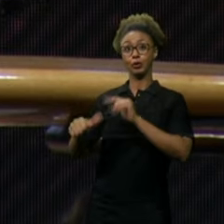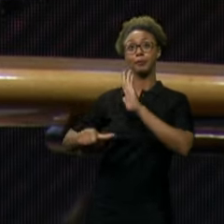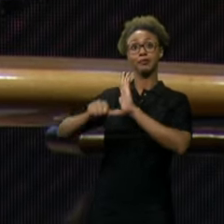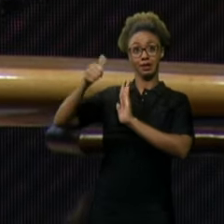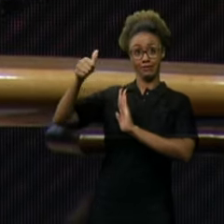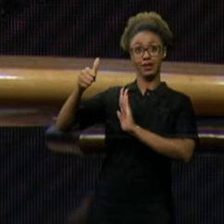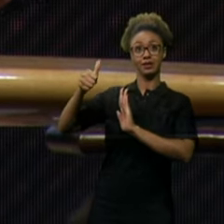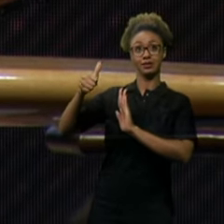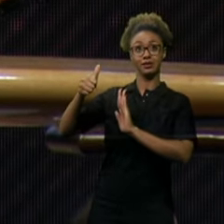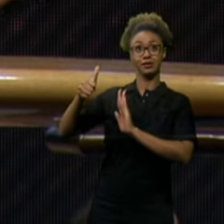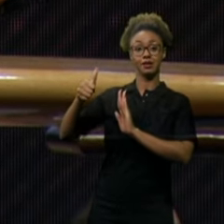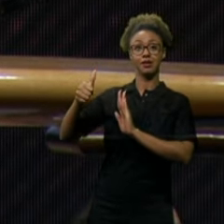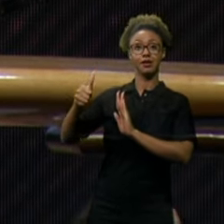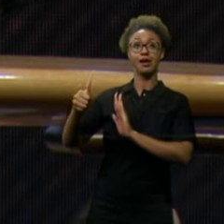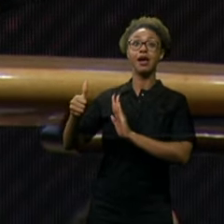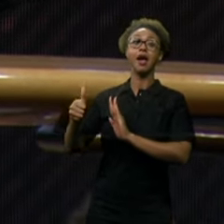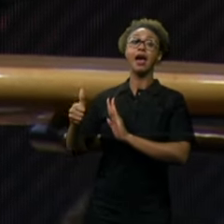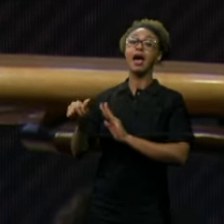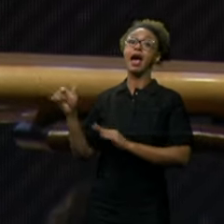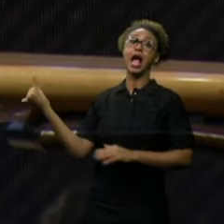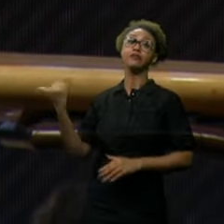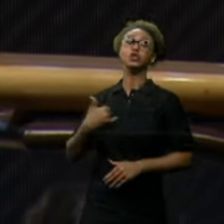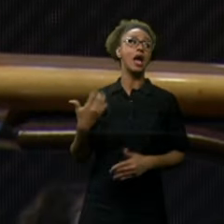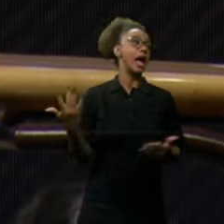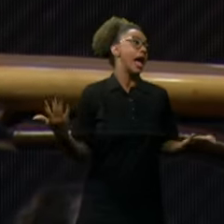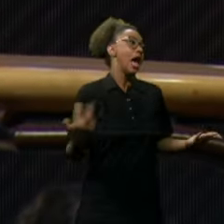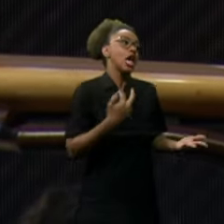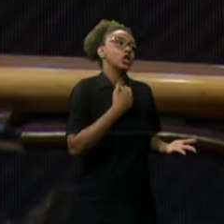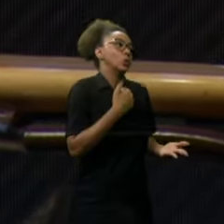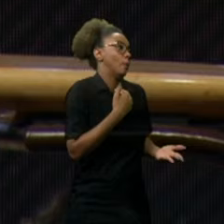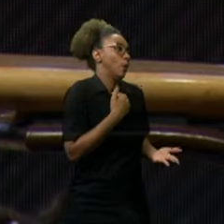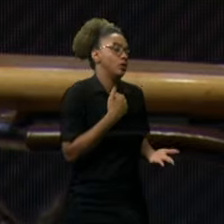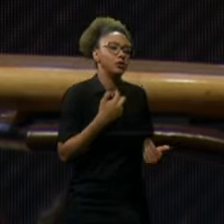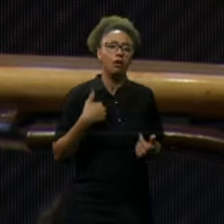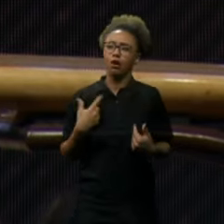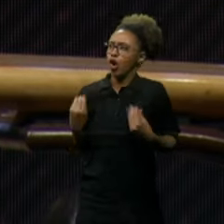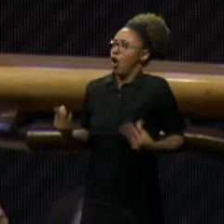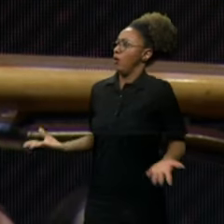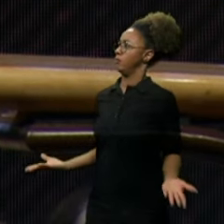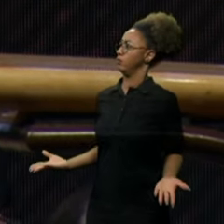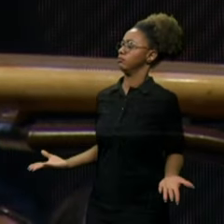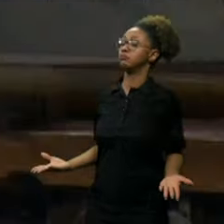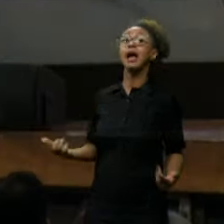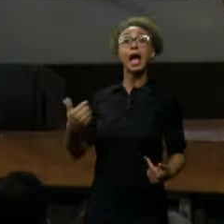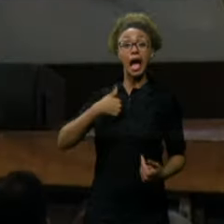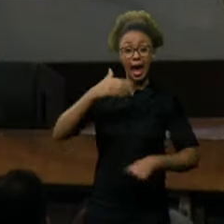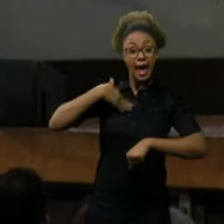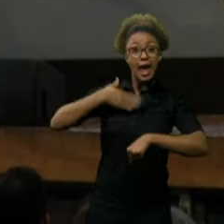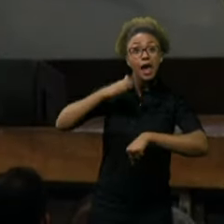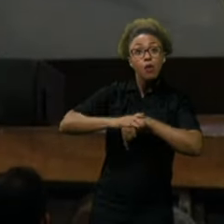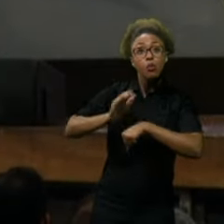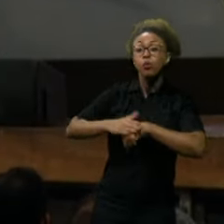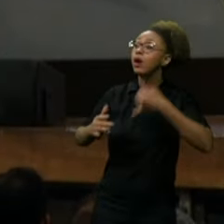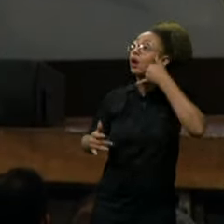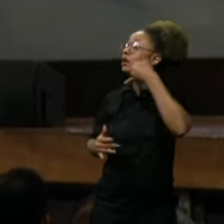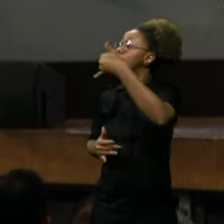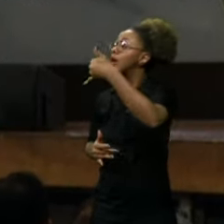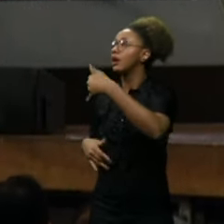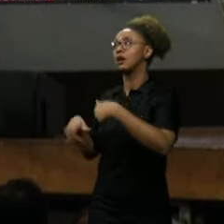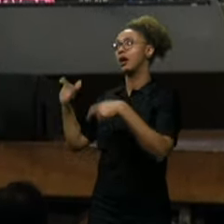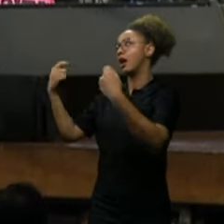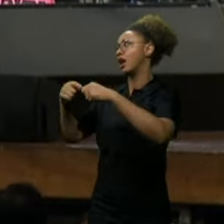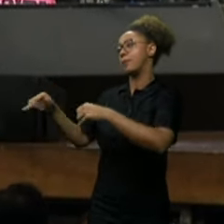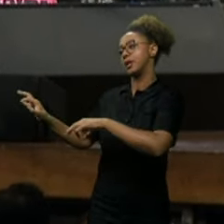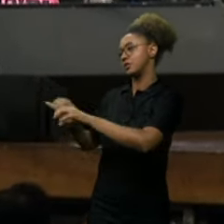convite feito pela secretaria falar ela não vai ter um convênio mais Como não E aí eu mesmo liguei para a secretaria eu falei